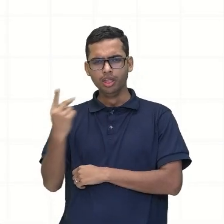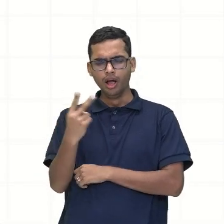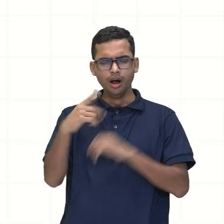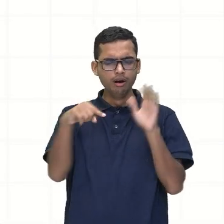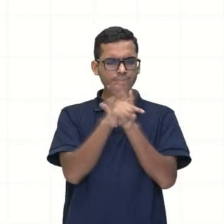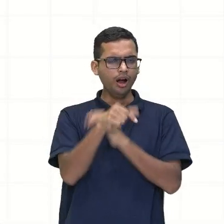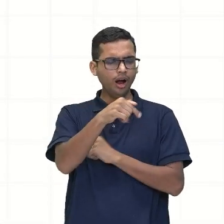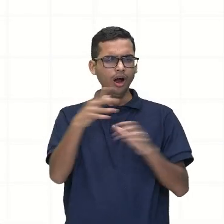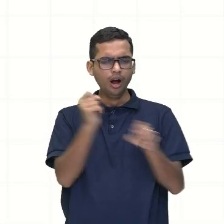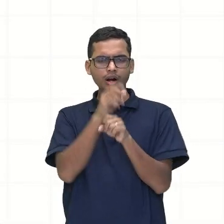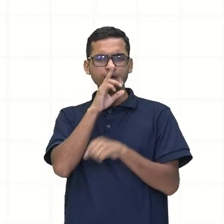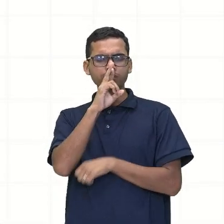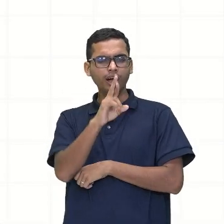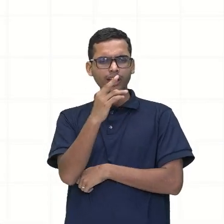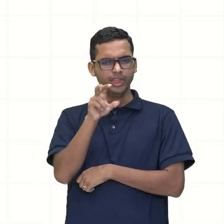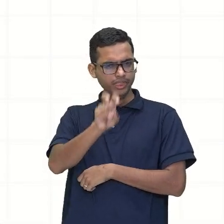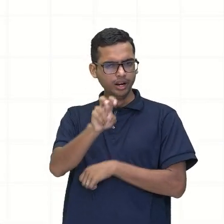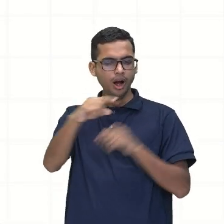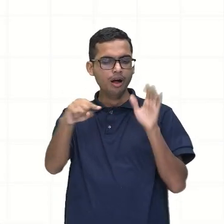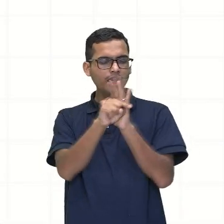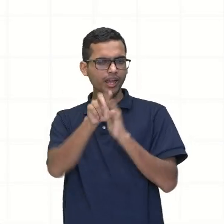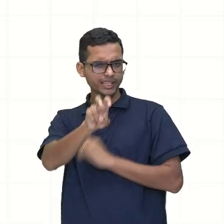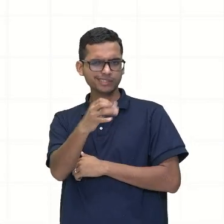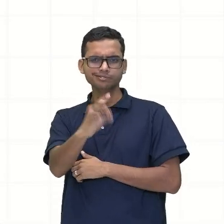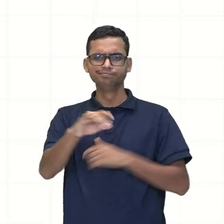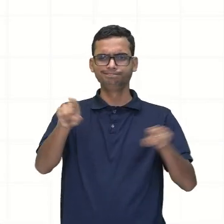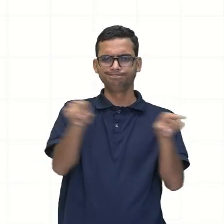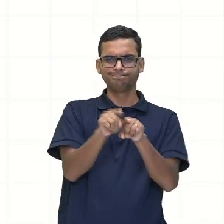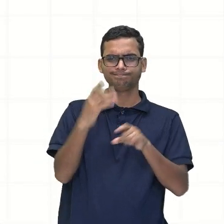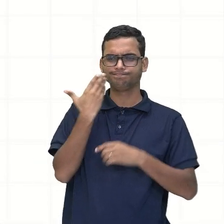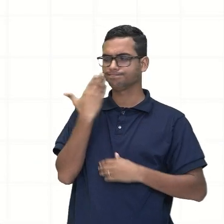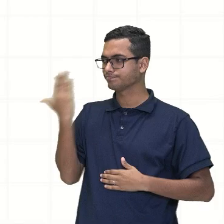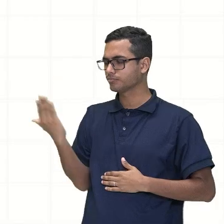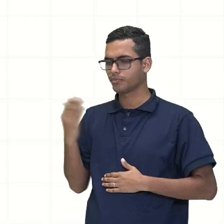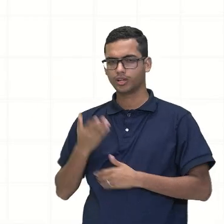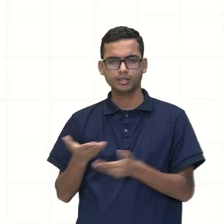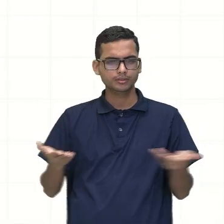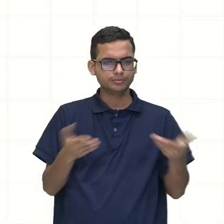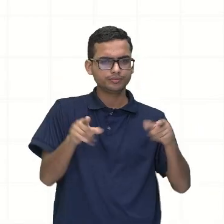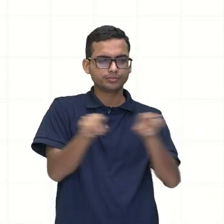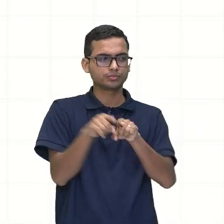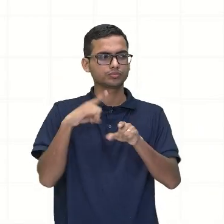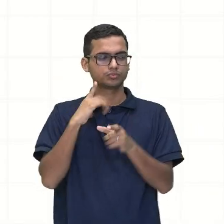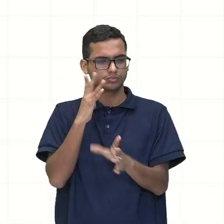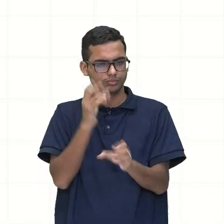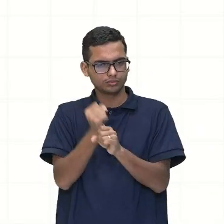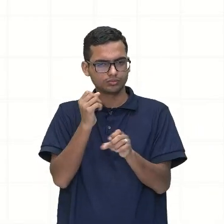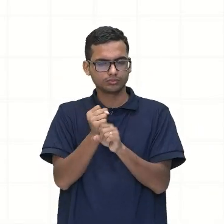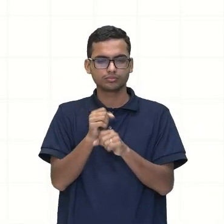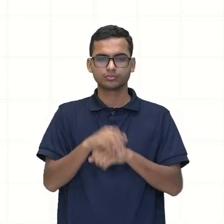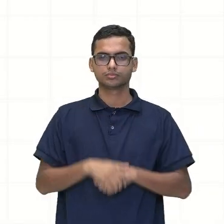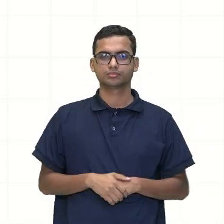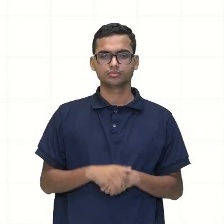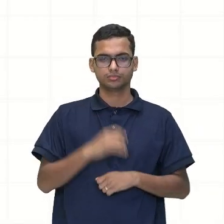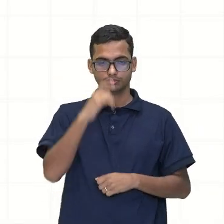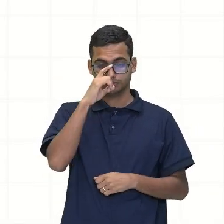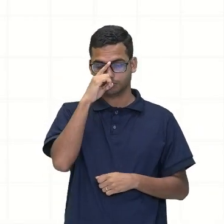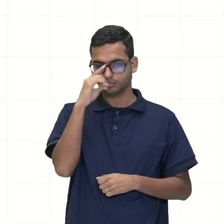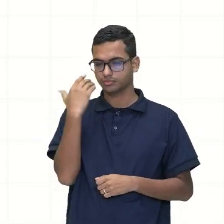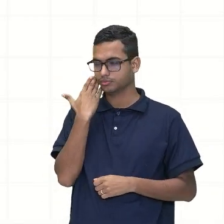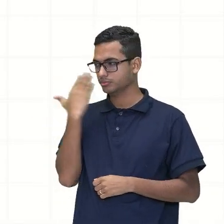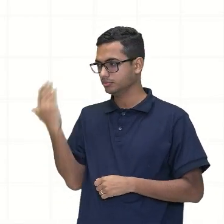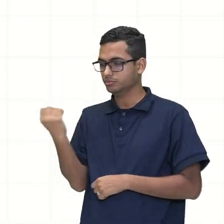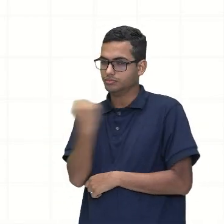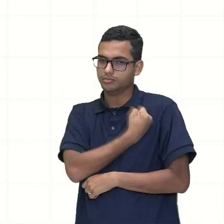7, 5. Observe que eu vou continuar fazendo a conta do maior com o menor.